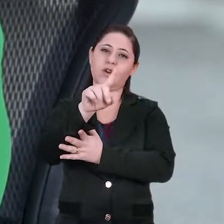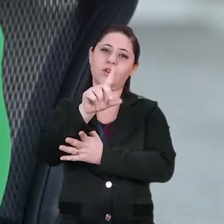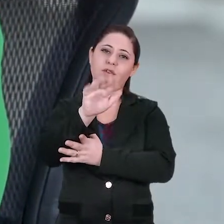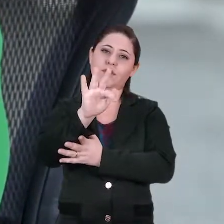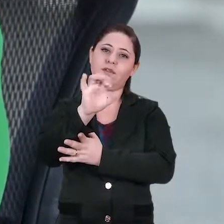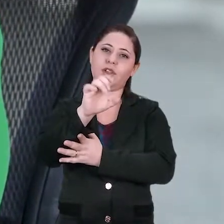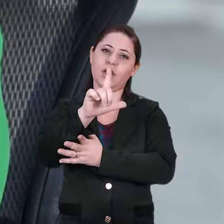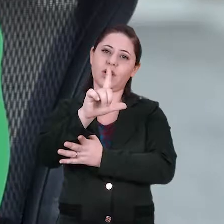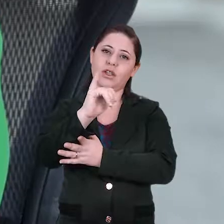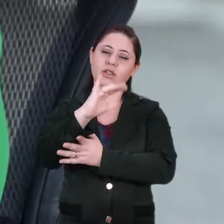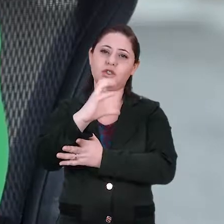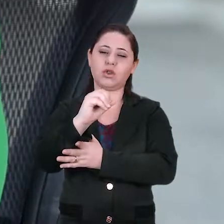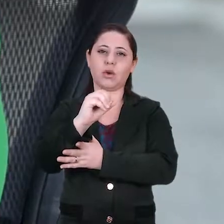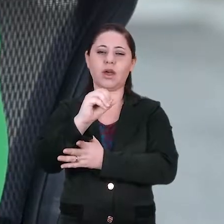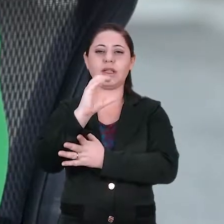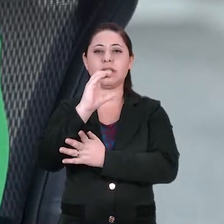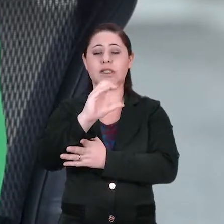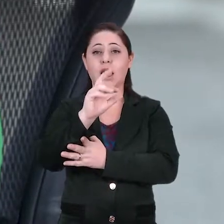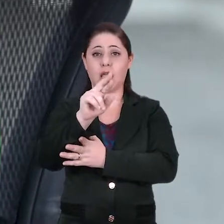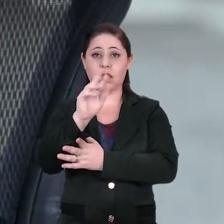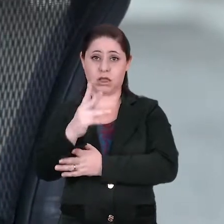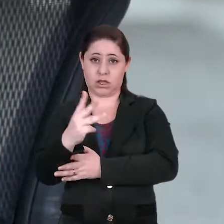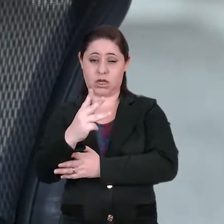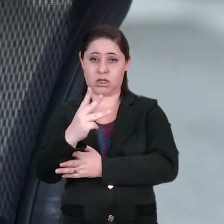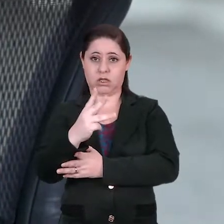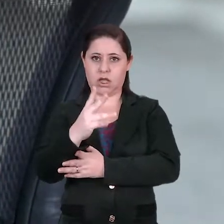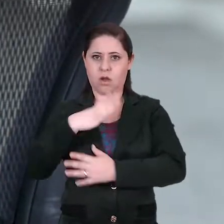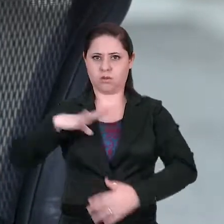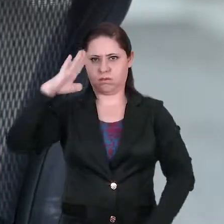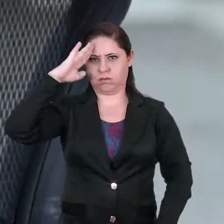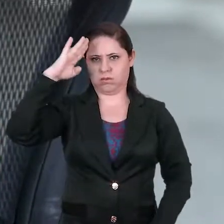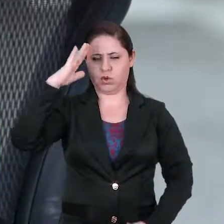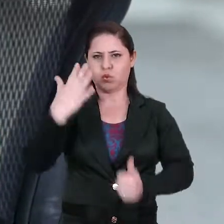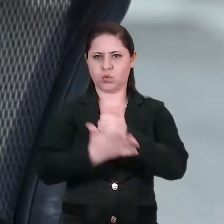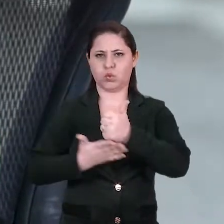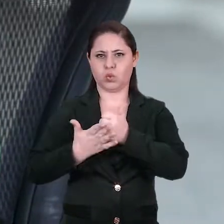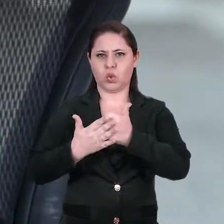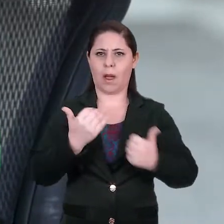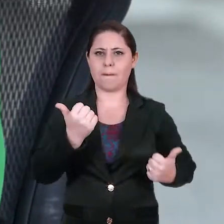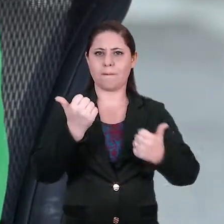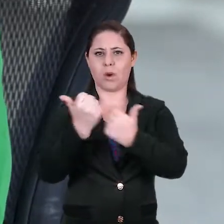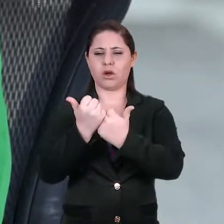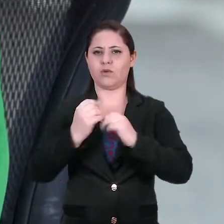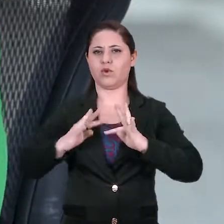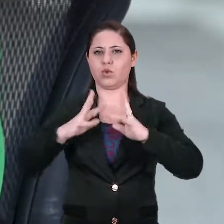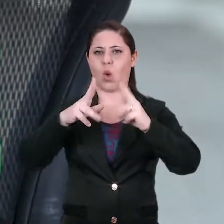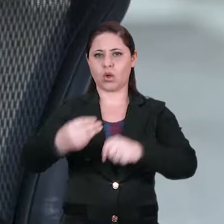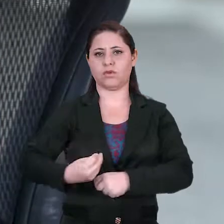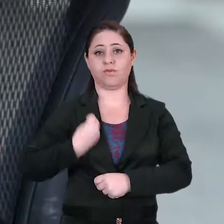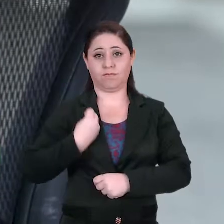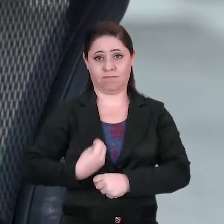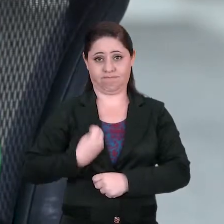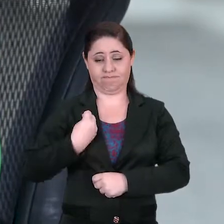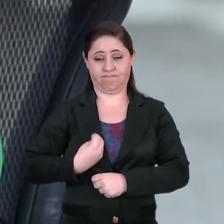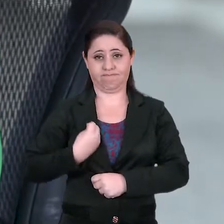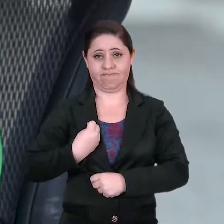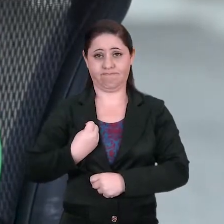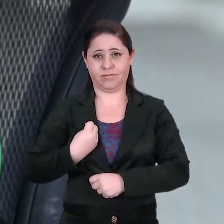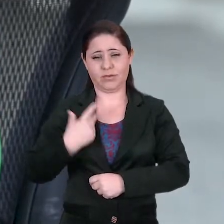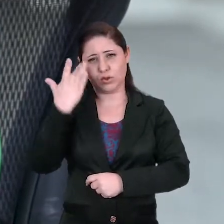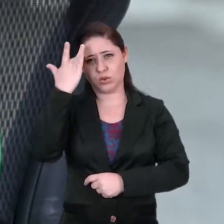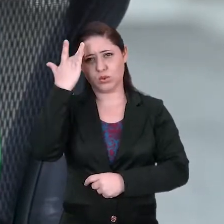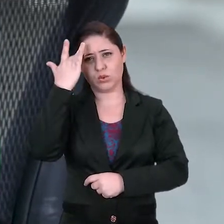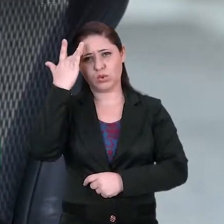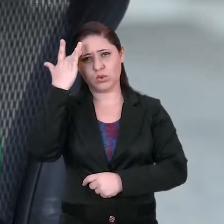Felício e era a CR3, era o Exército, que dava suporte para todos que ali